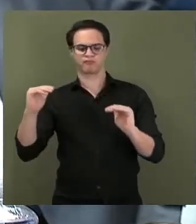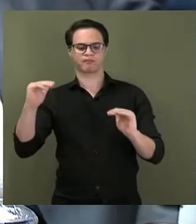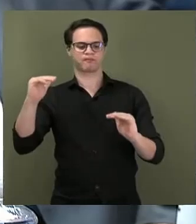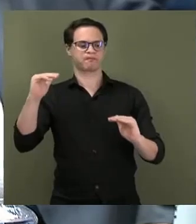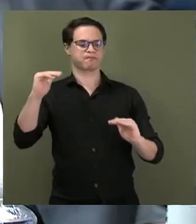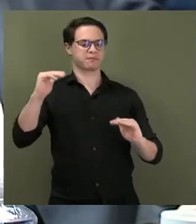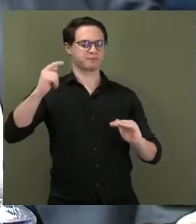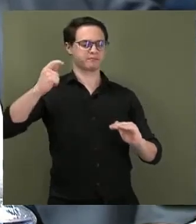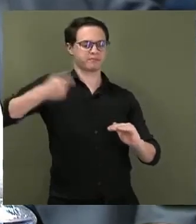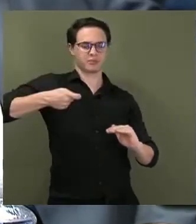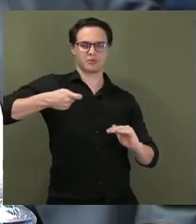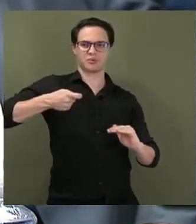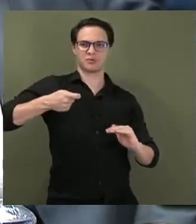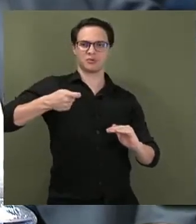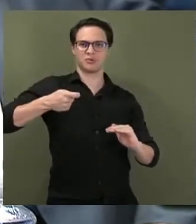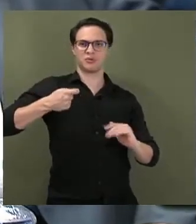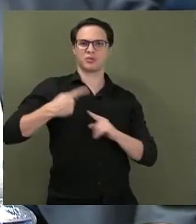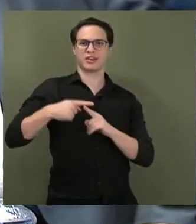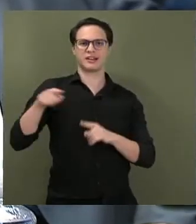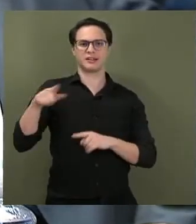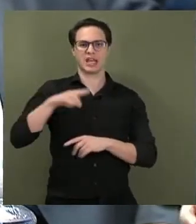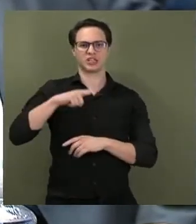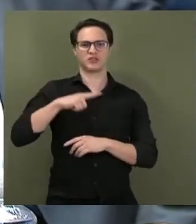com as opiniões contrárias.